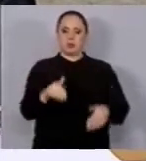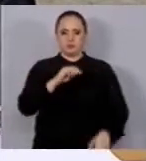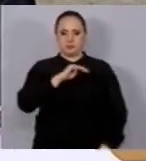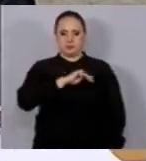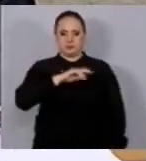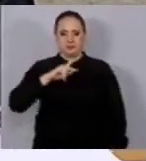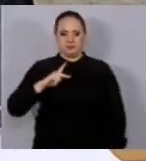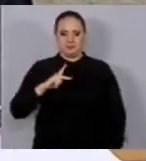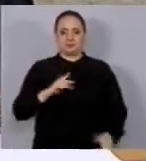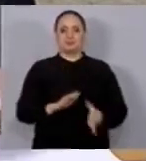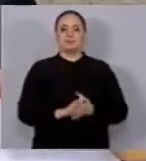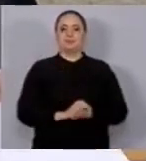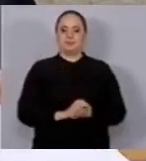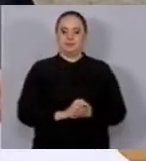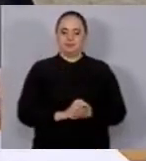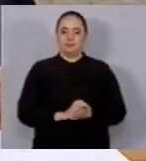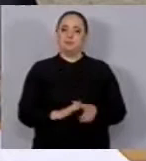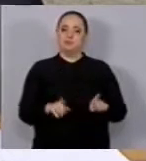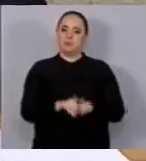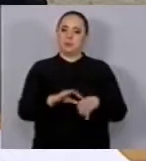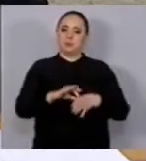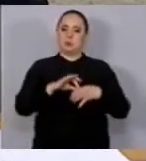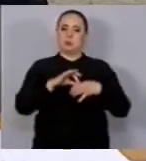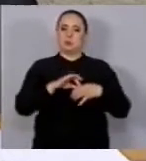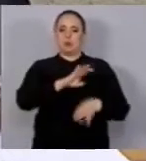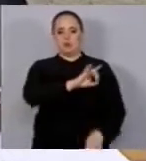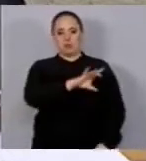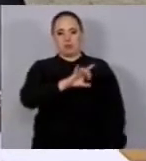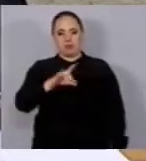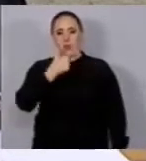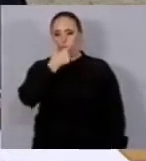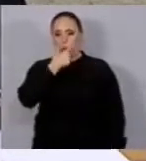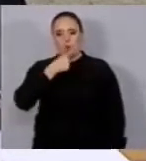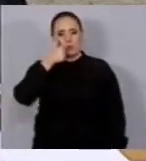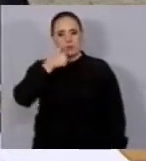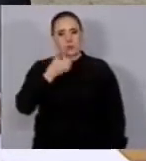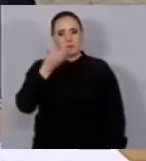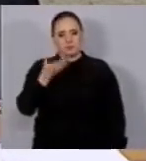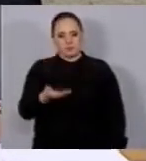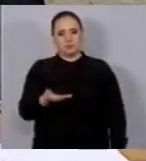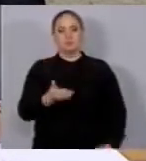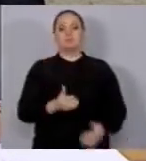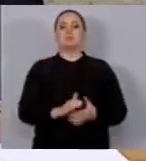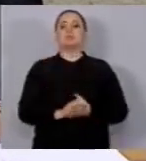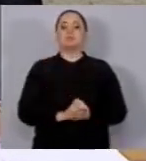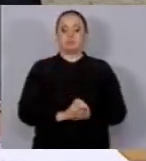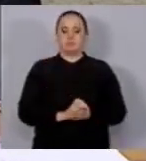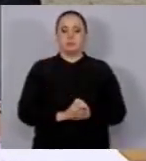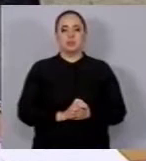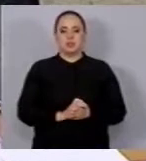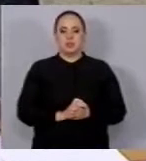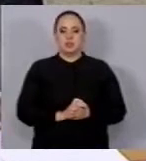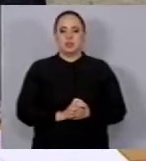Digníssimas autoridades já citadas pelo protocolo, senhoras e senhores. É dentro